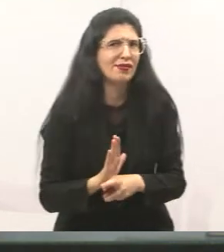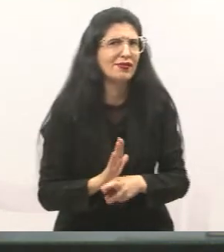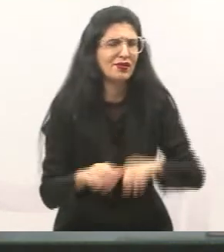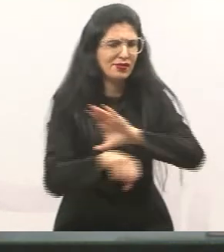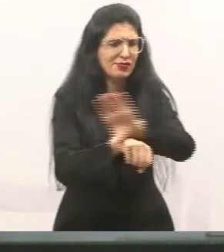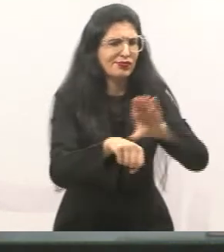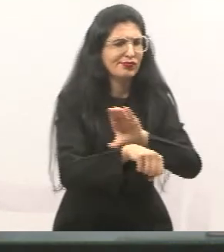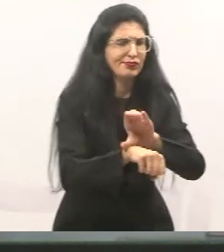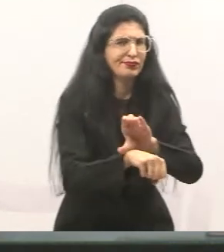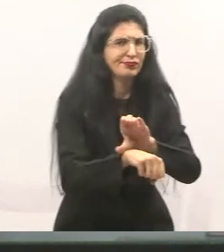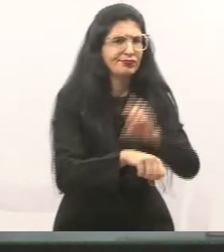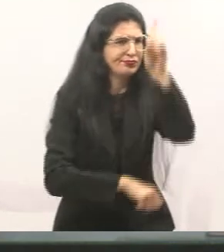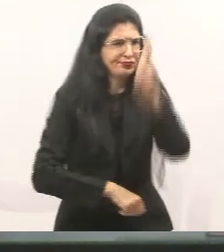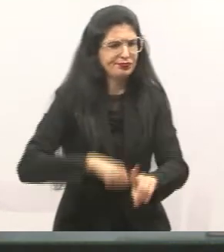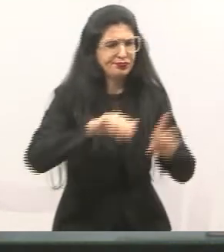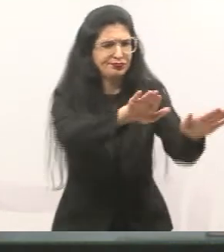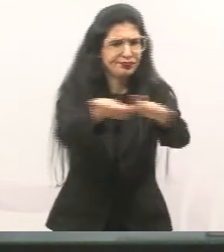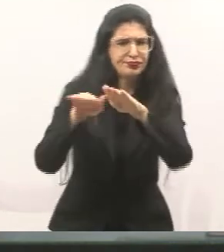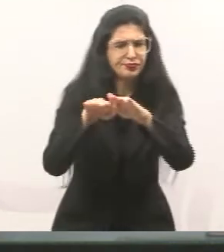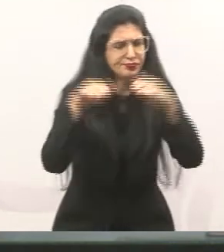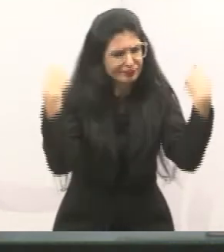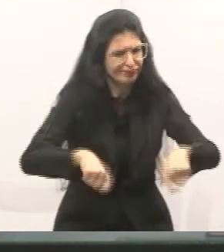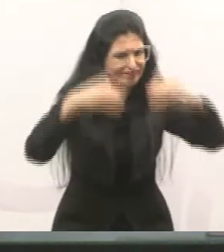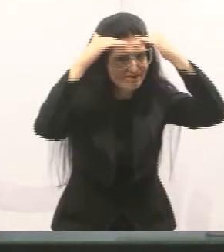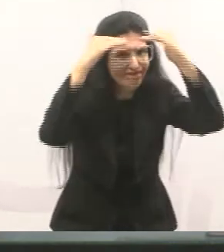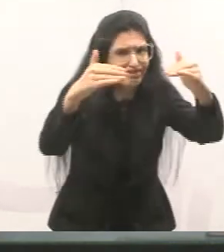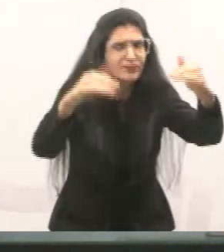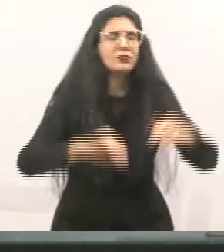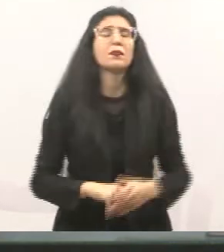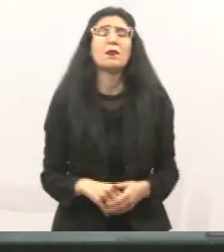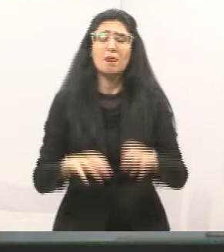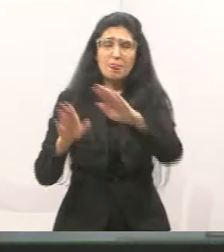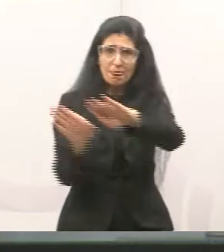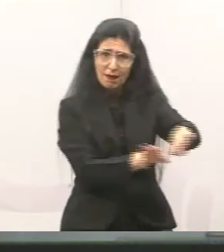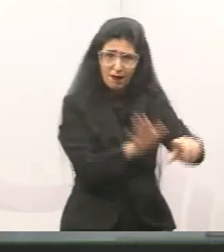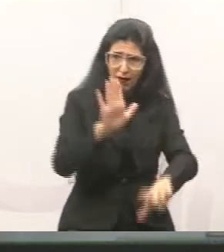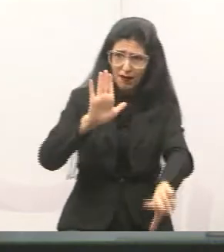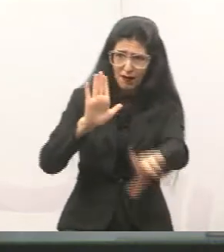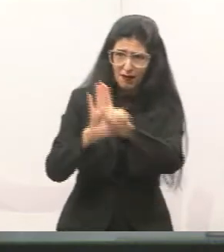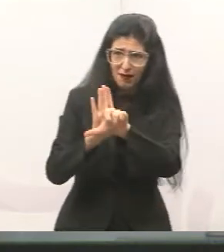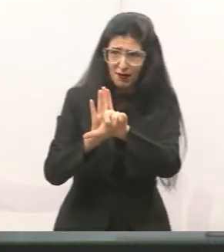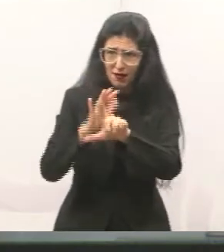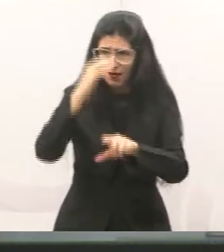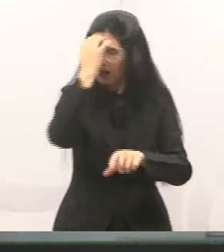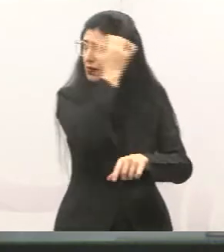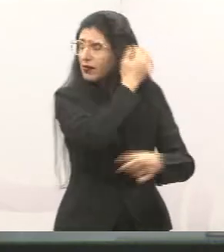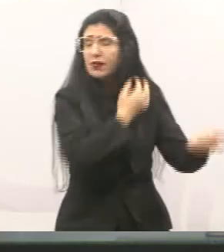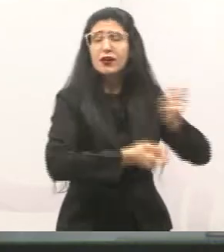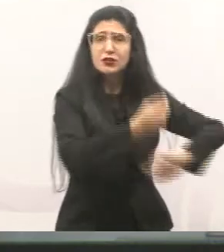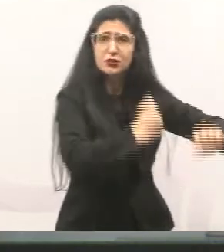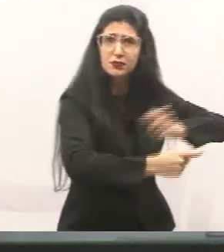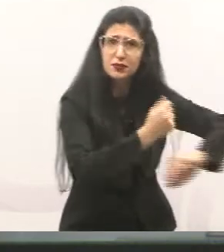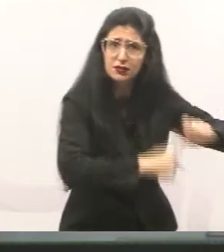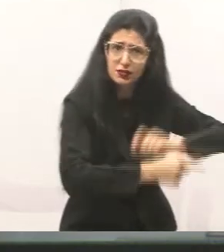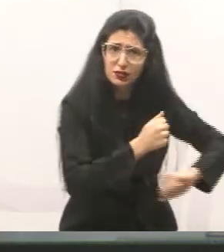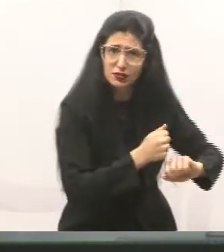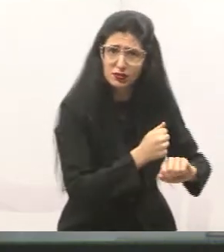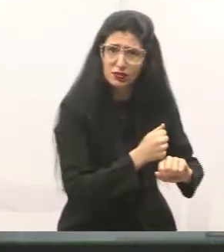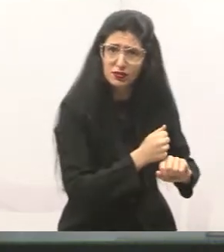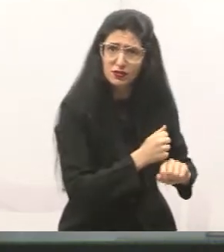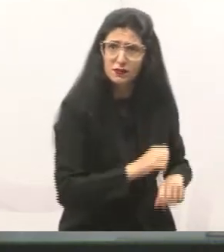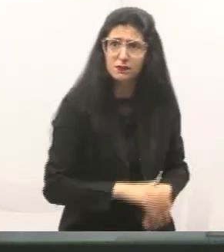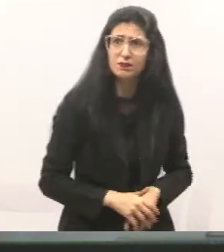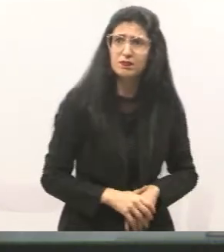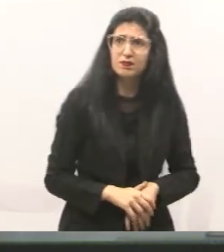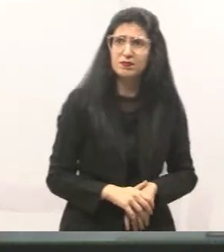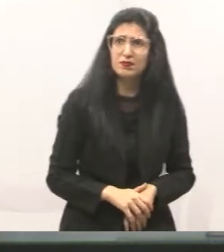Considerando que a lei estabelece que constitui o ato de improbidade administrativa atentar contra